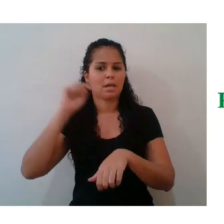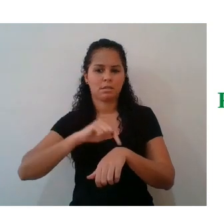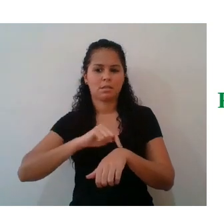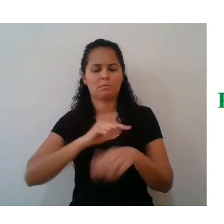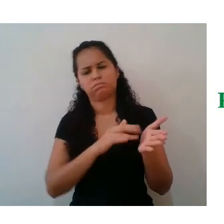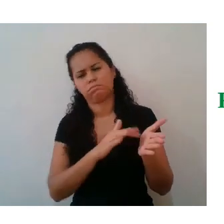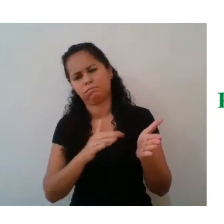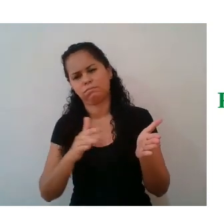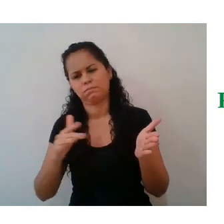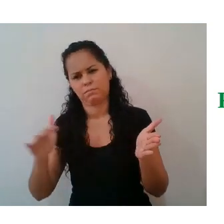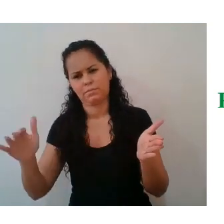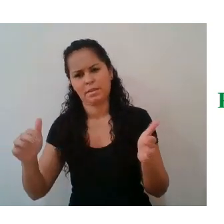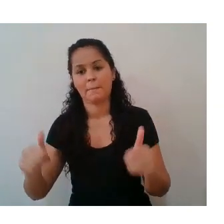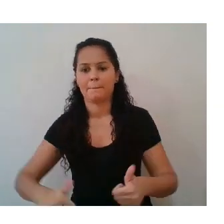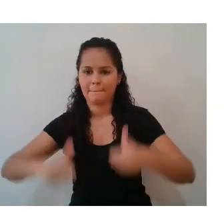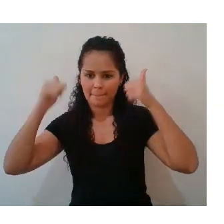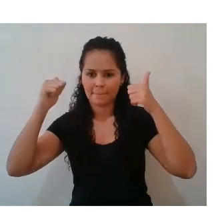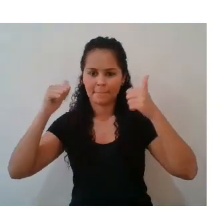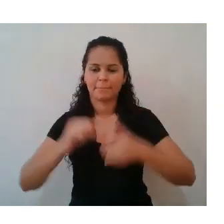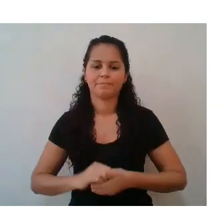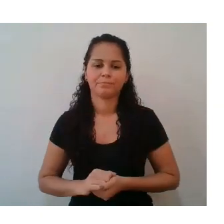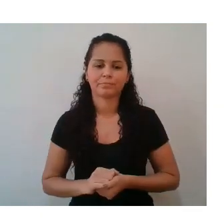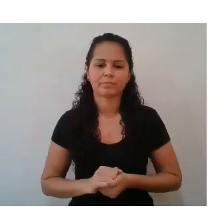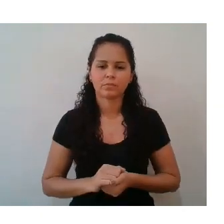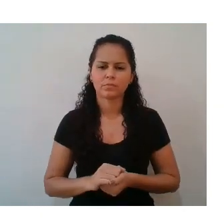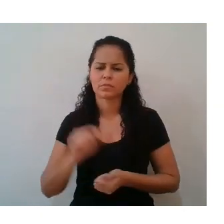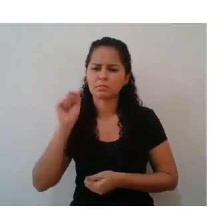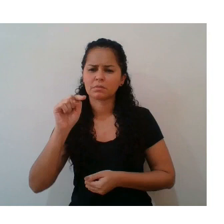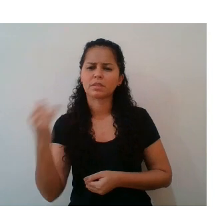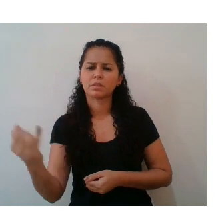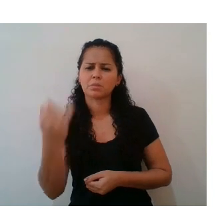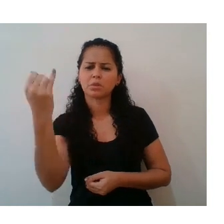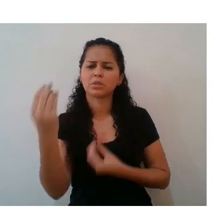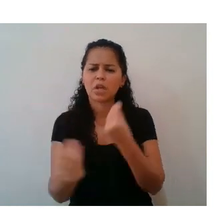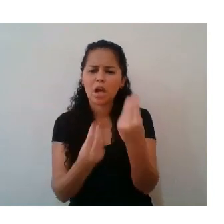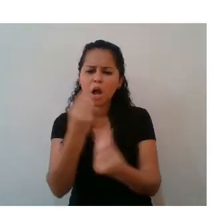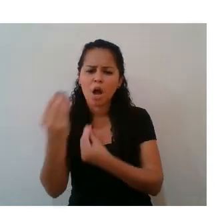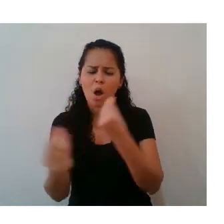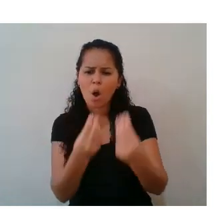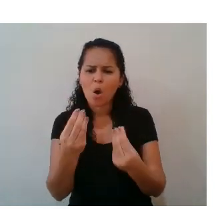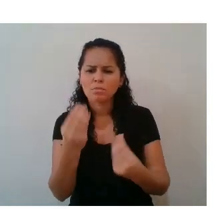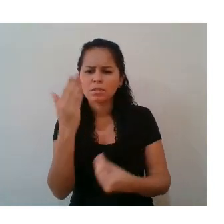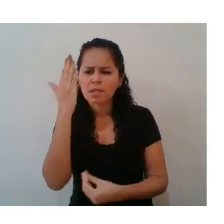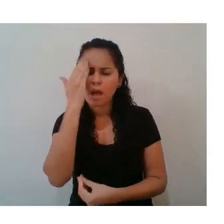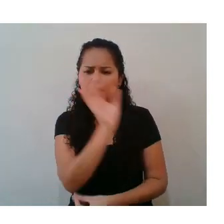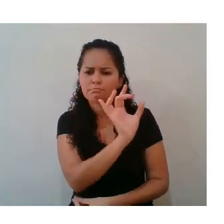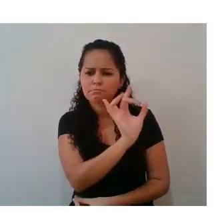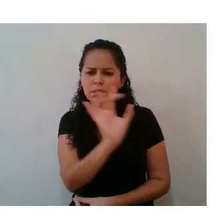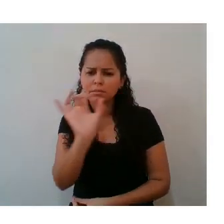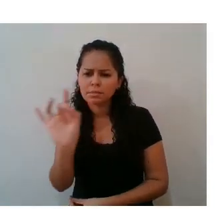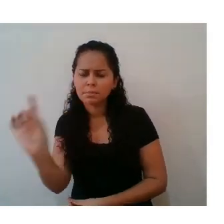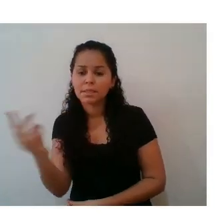aparelho muito mais desenvolvido. E aqui, uma coisa importante é como a gente aplica esses três elementos